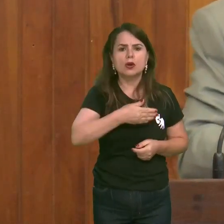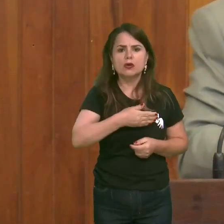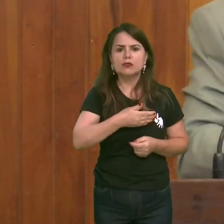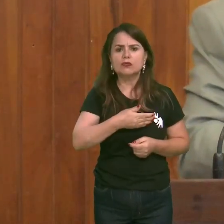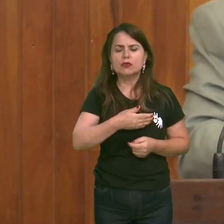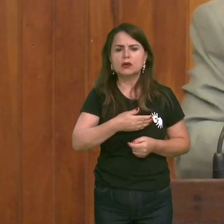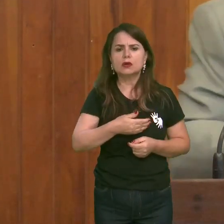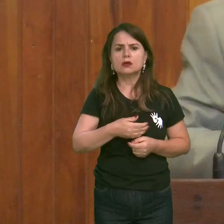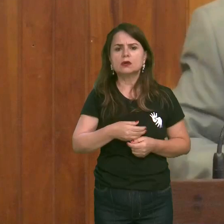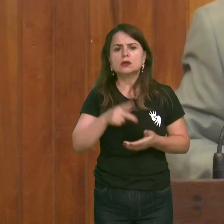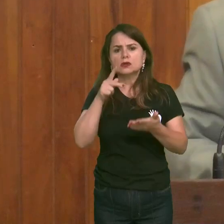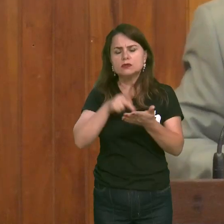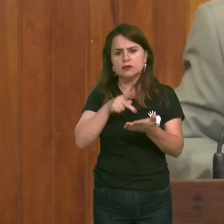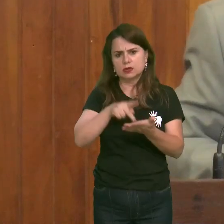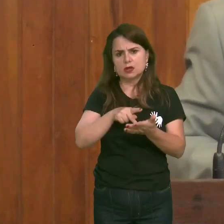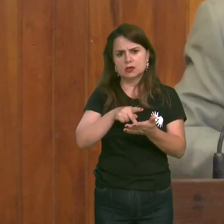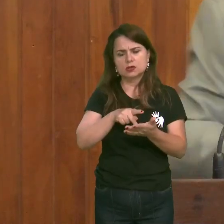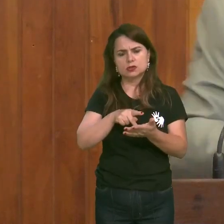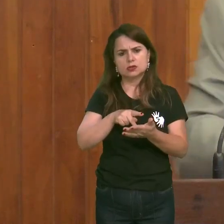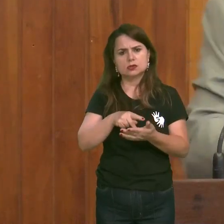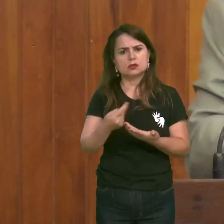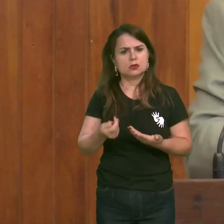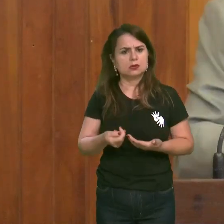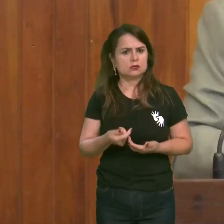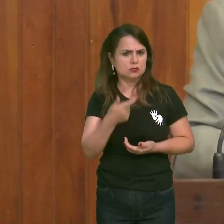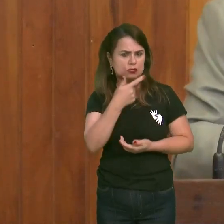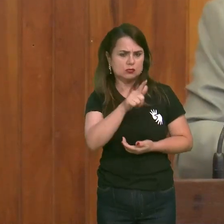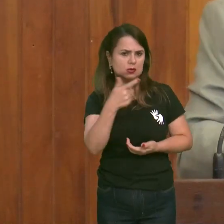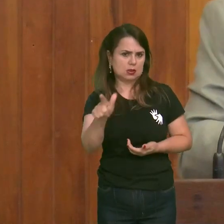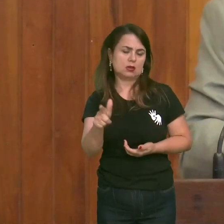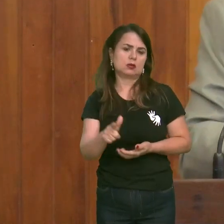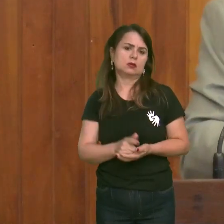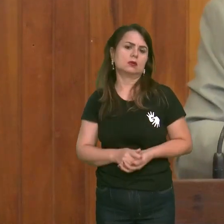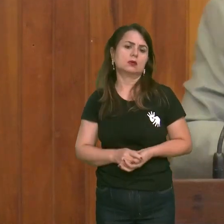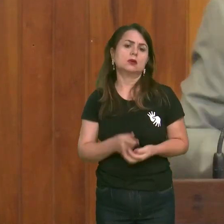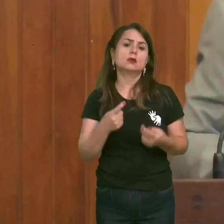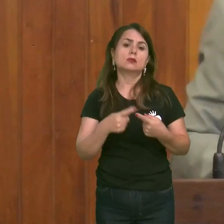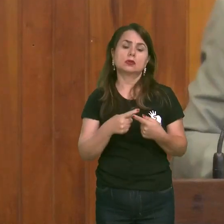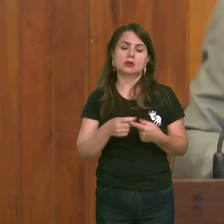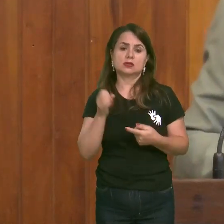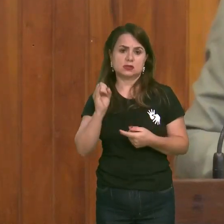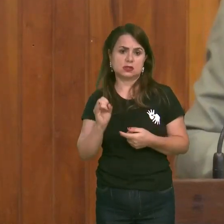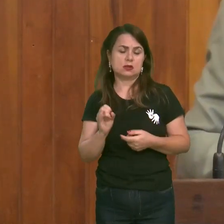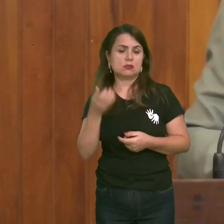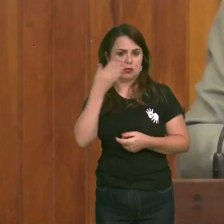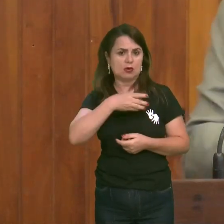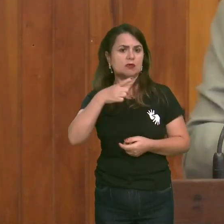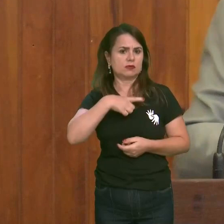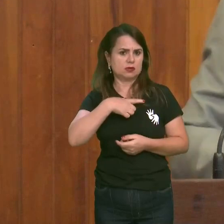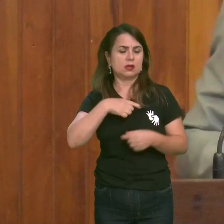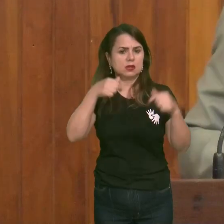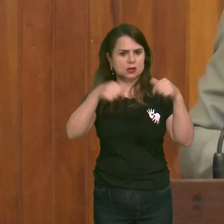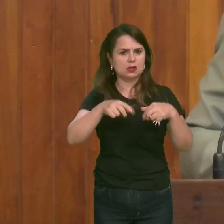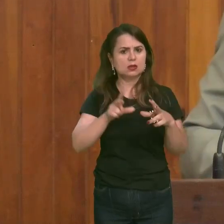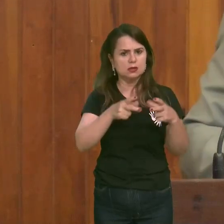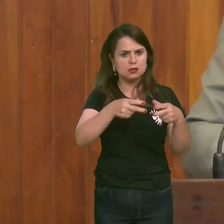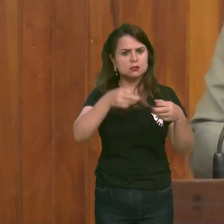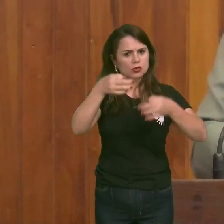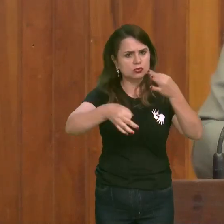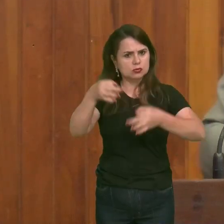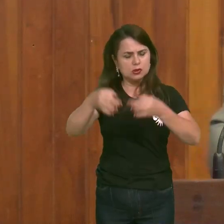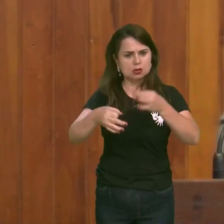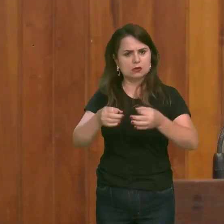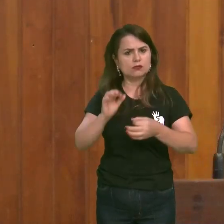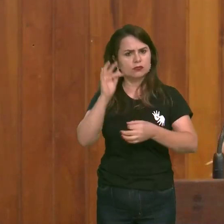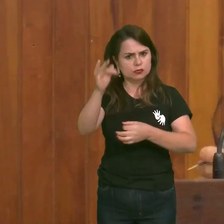provas concretas nessa casa aqui e se chegar eu tenho certeza que essa essa casa vai julgar da forma que tem que ser julgado